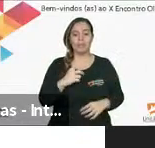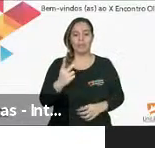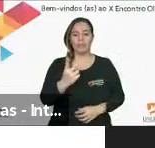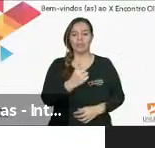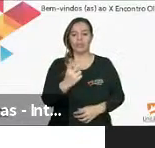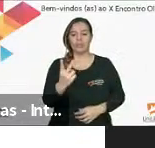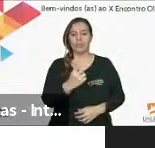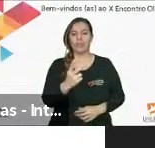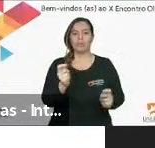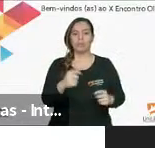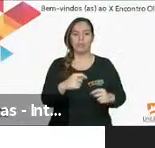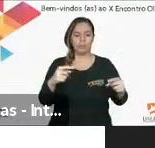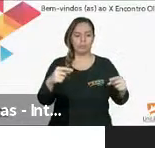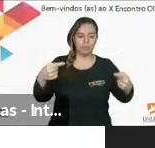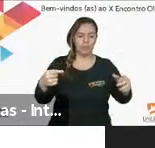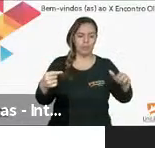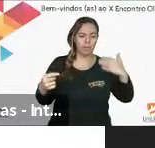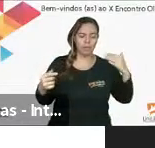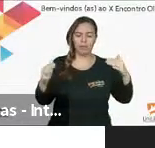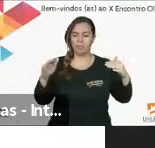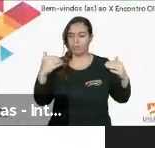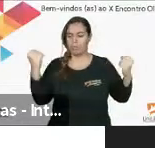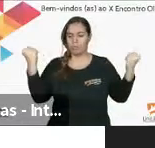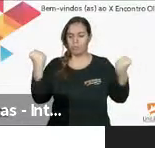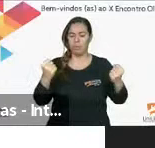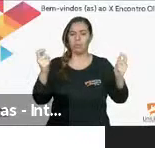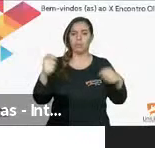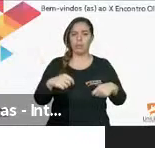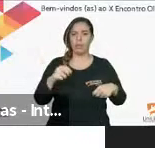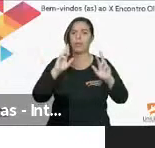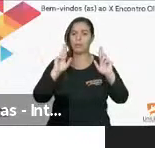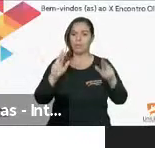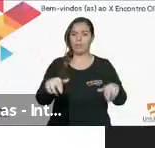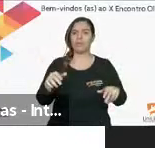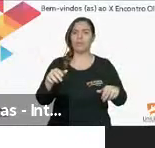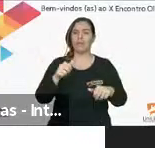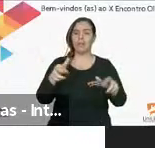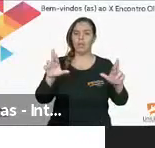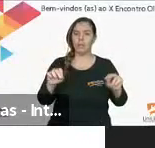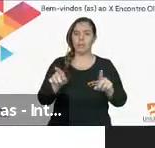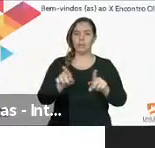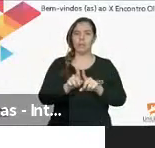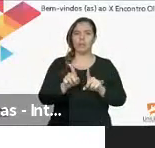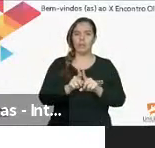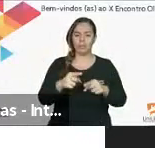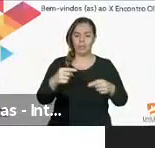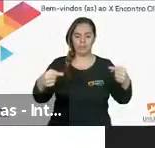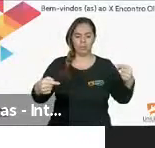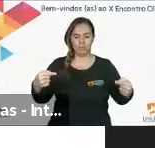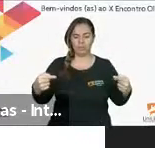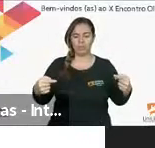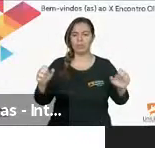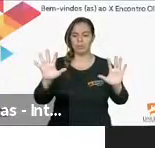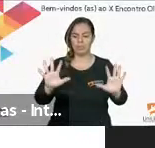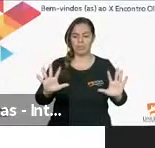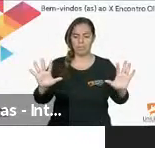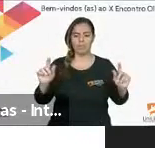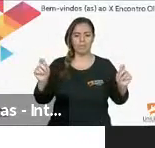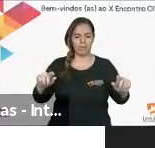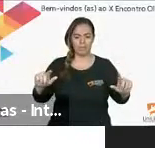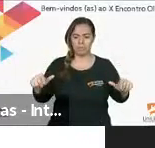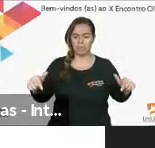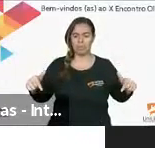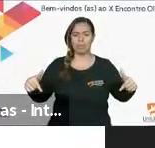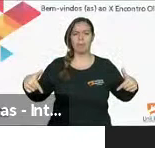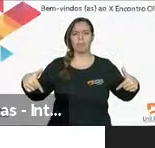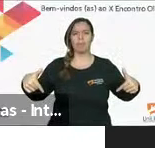se matar, dos dois lados pode reprovar o aluno, dos dois lados pode fazer várias coisas, algumas